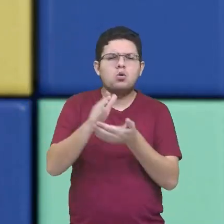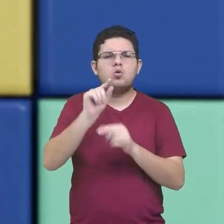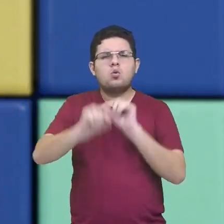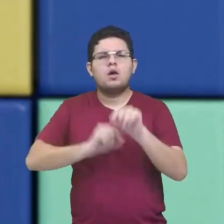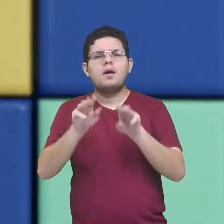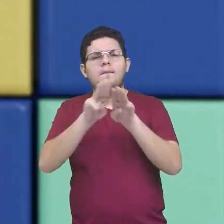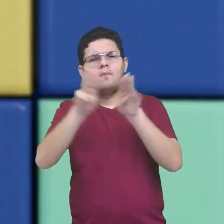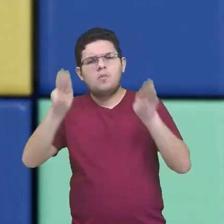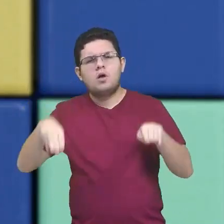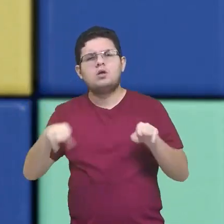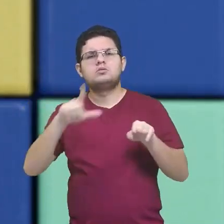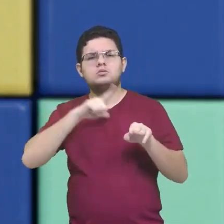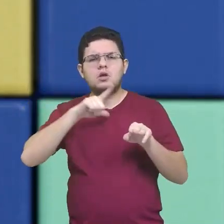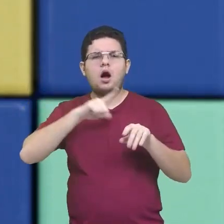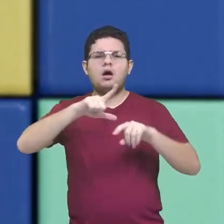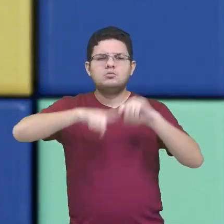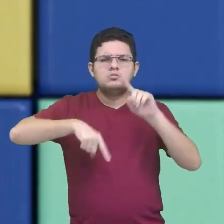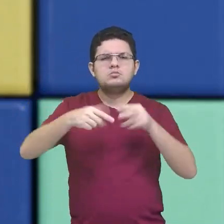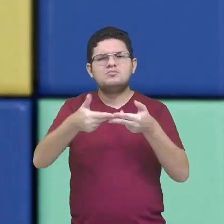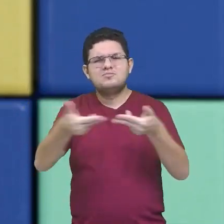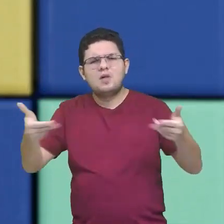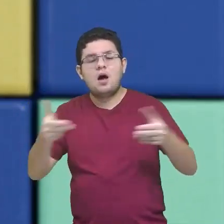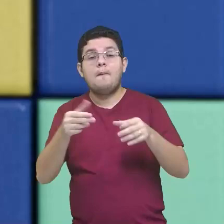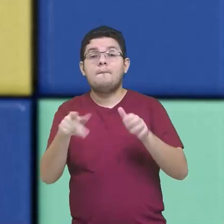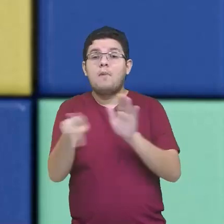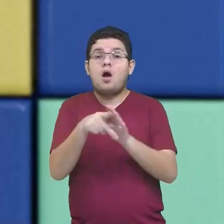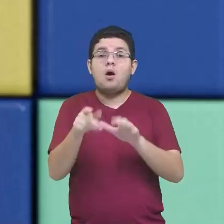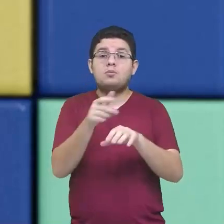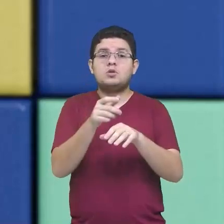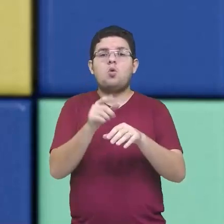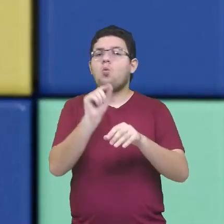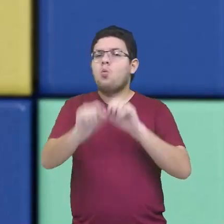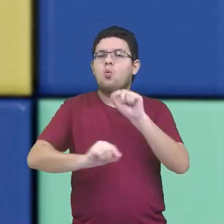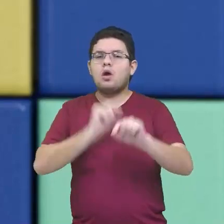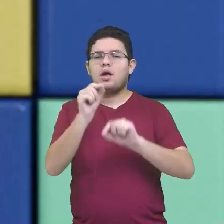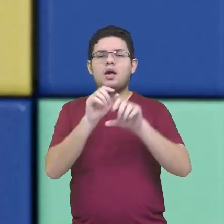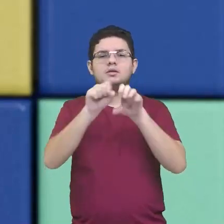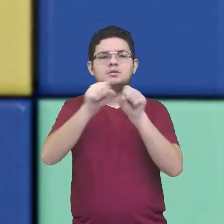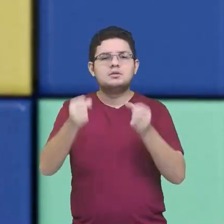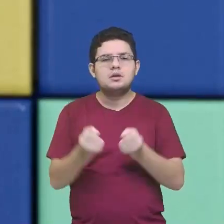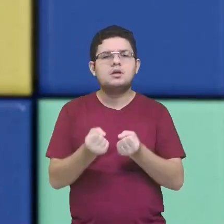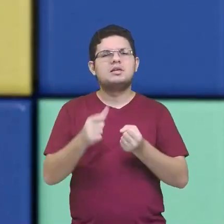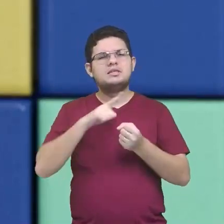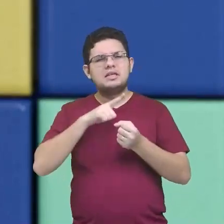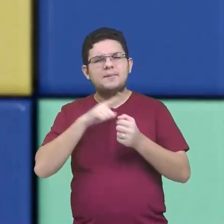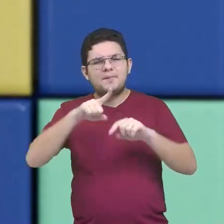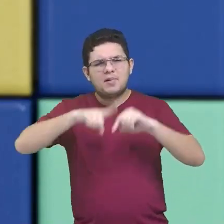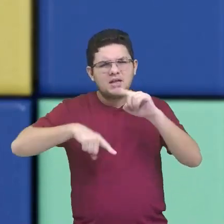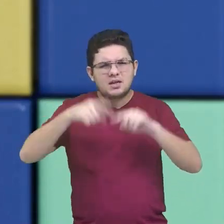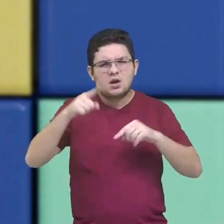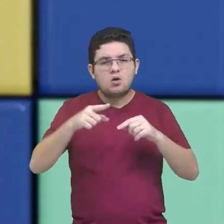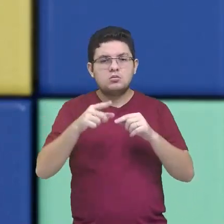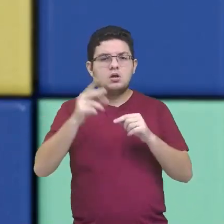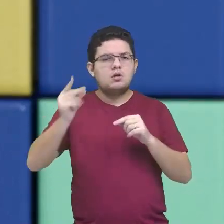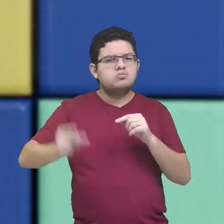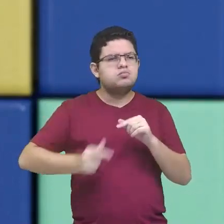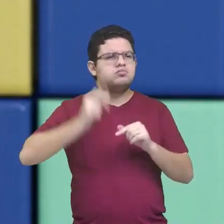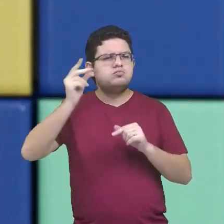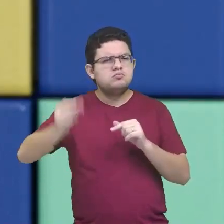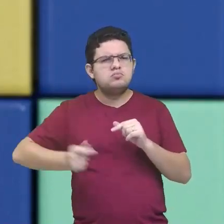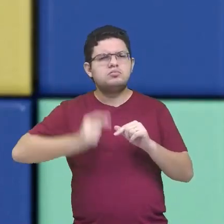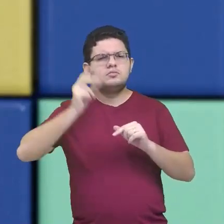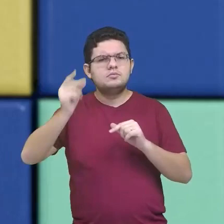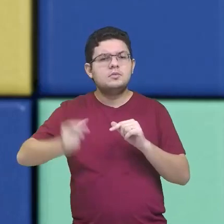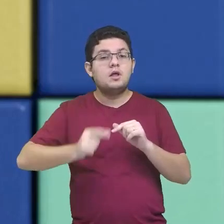mesmo utensílios e itens que foram ali preservados ao longo do tempo e que ficam em exposição para você